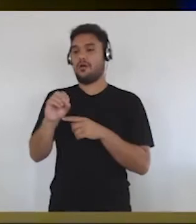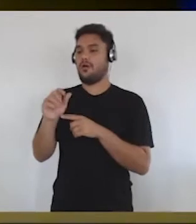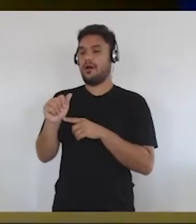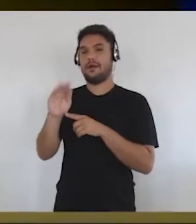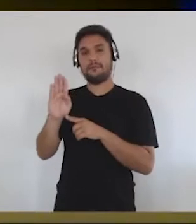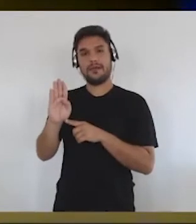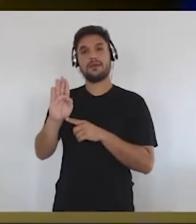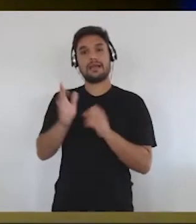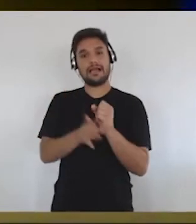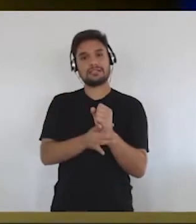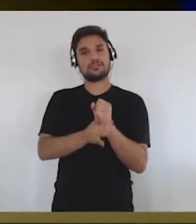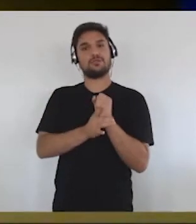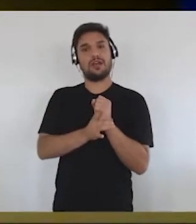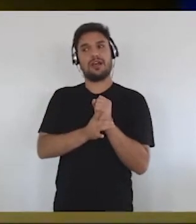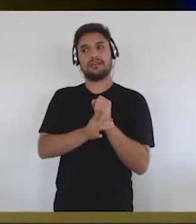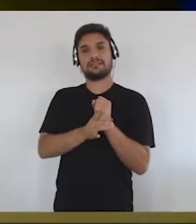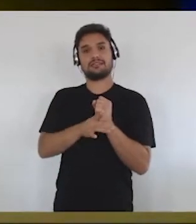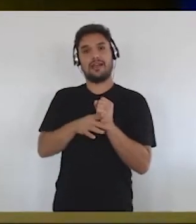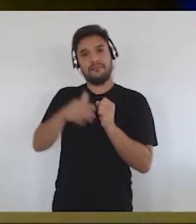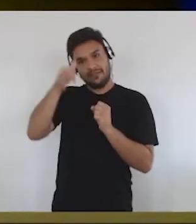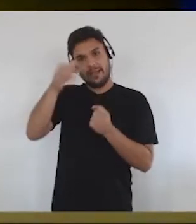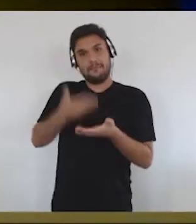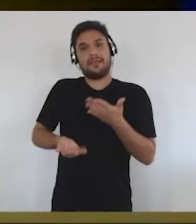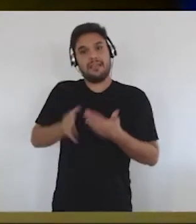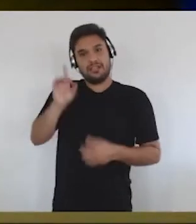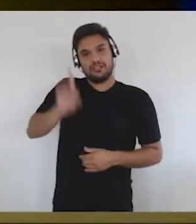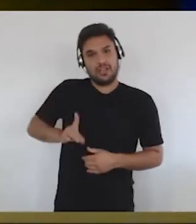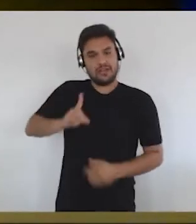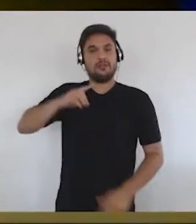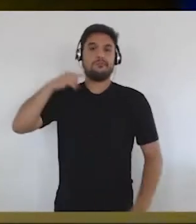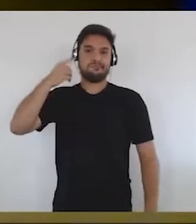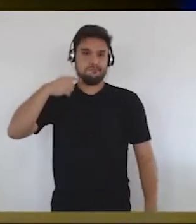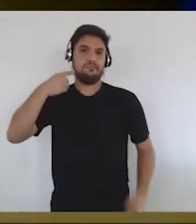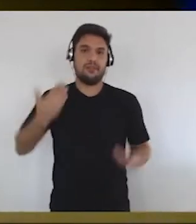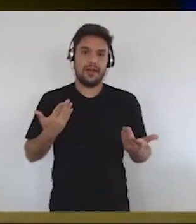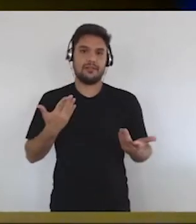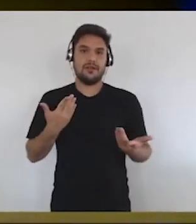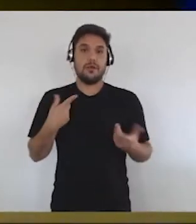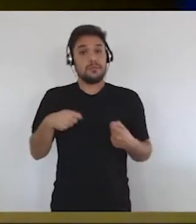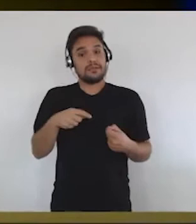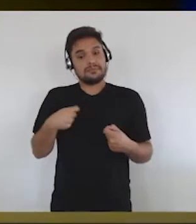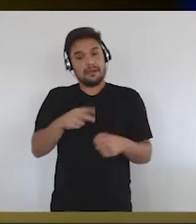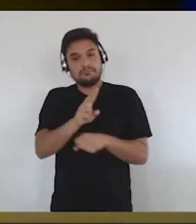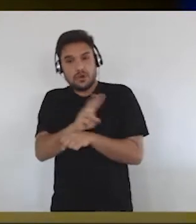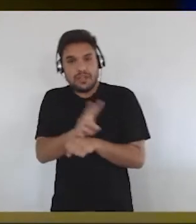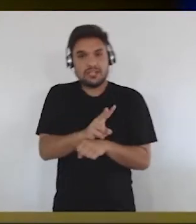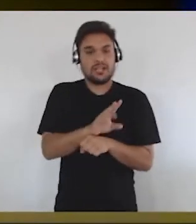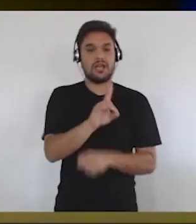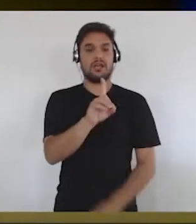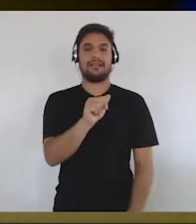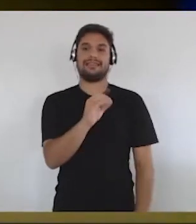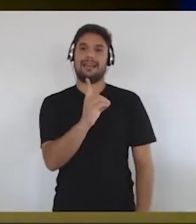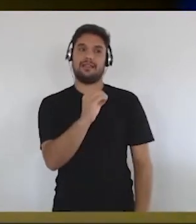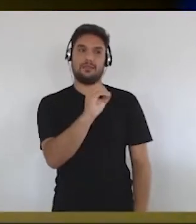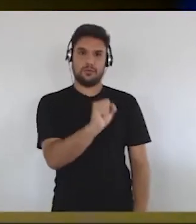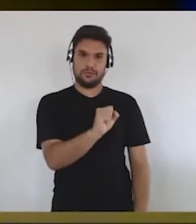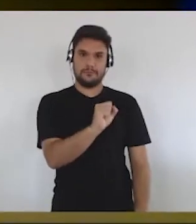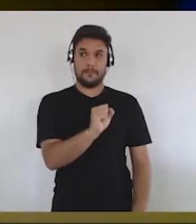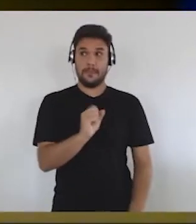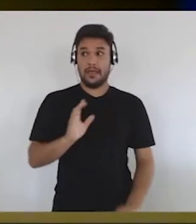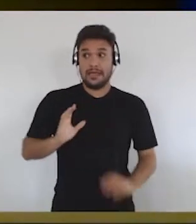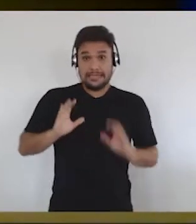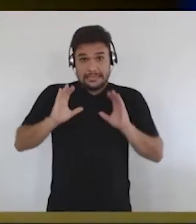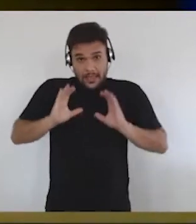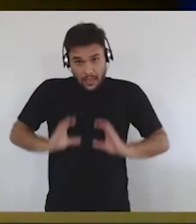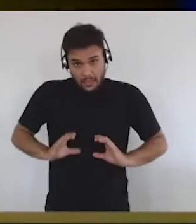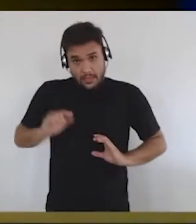a inviolabilidade do advogado. Então, é necessário avançar nos conceitos de proteção de dados. Ora, o cidadão,